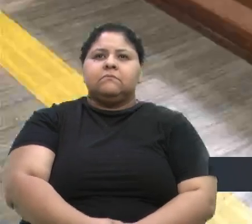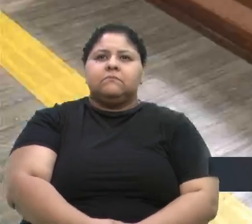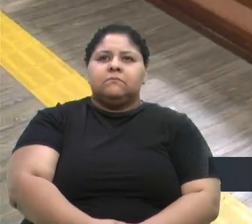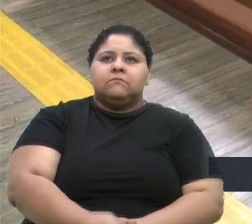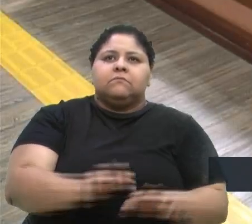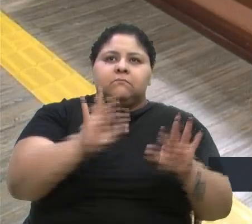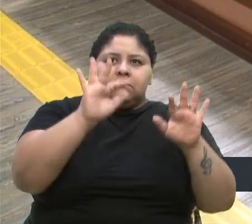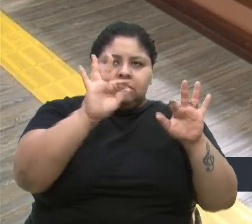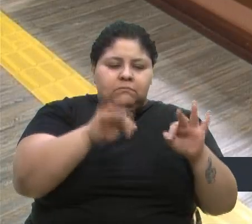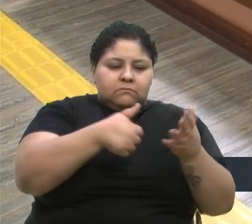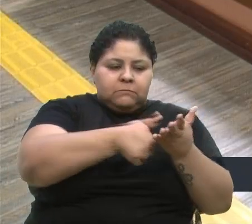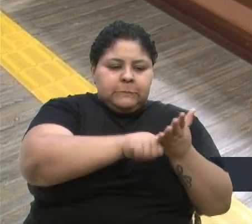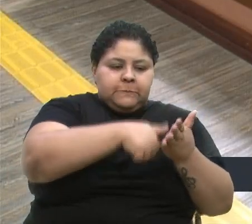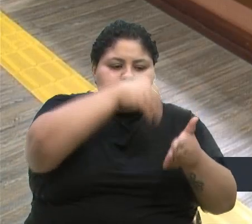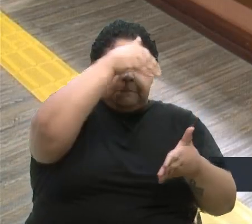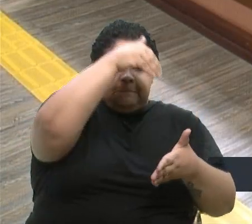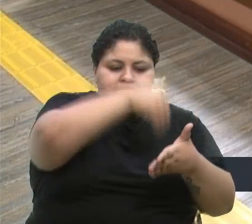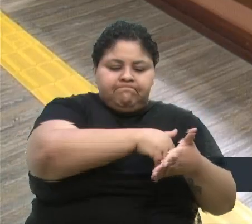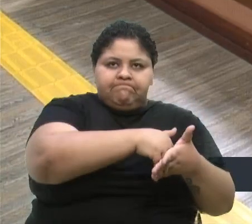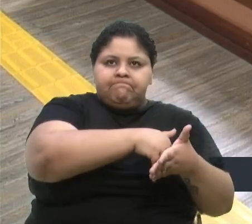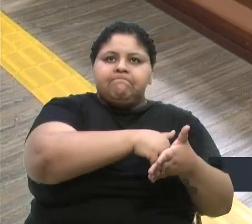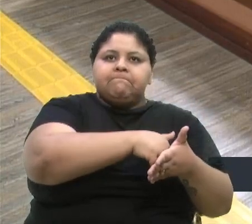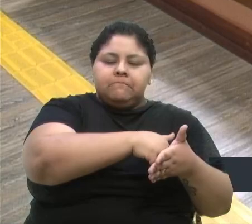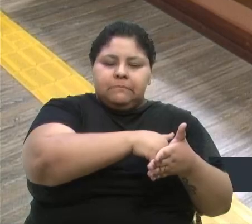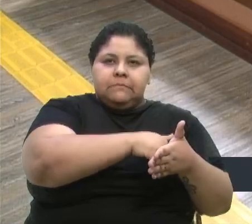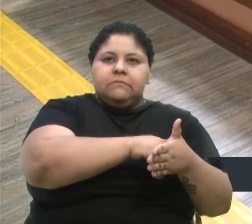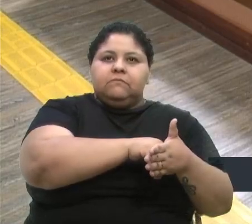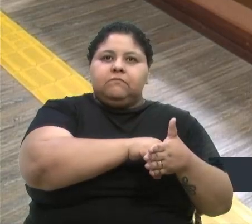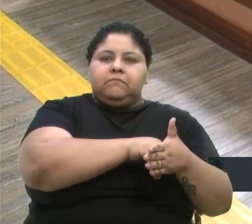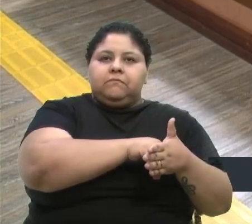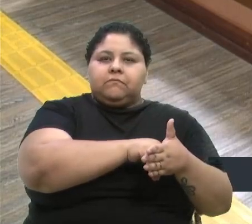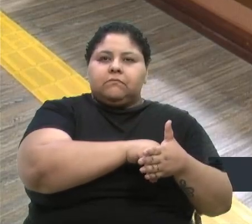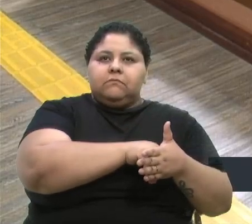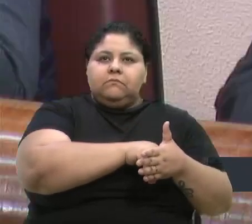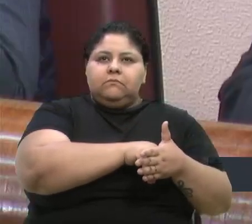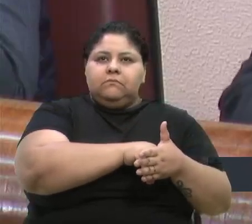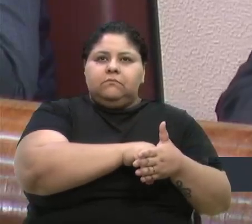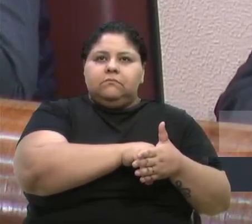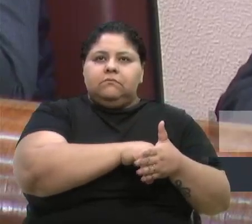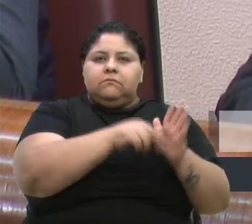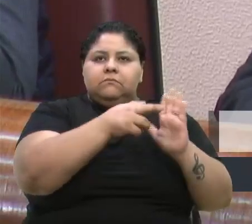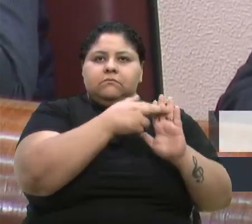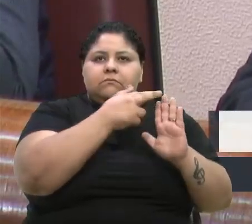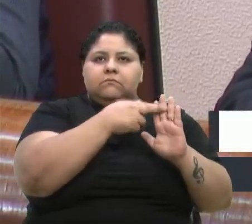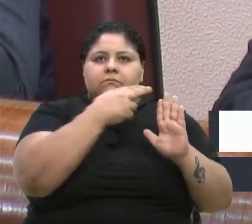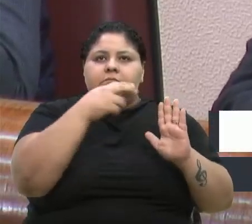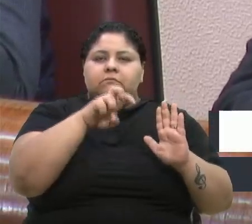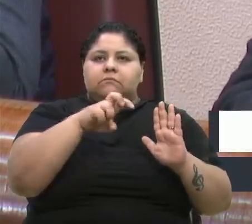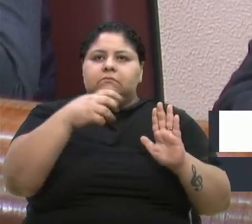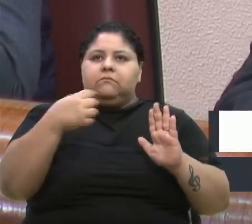Encerrado o registro dos votos, encerrada a votação. Requerimento número